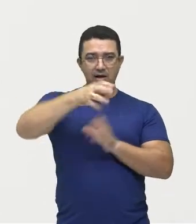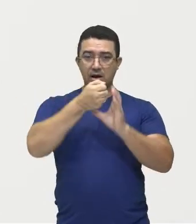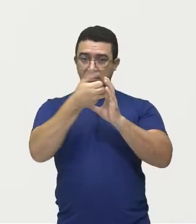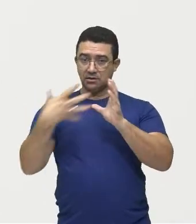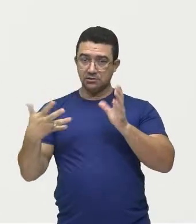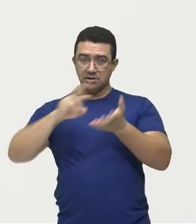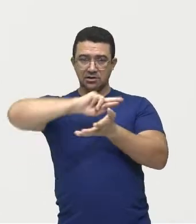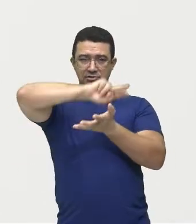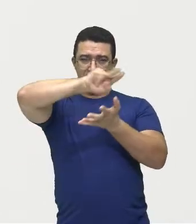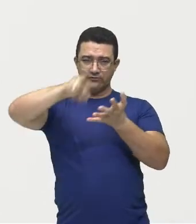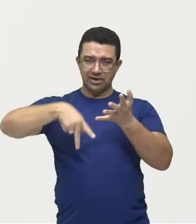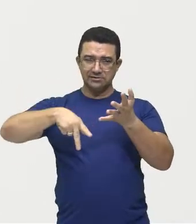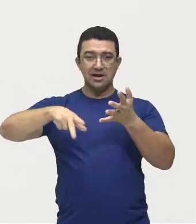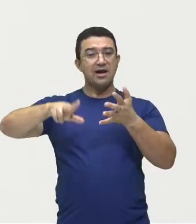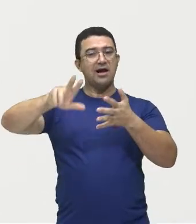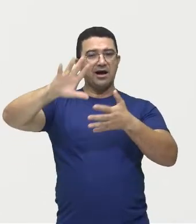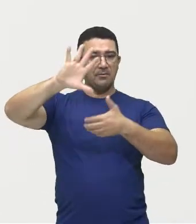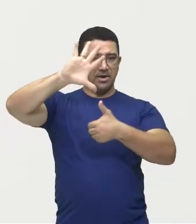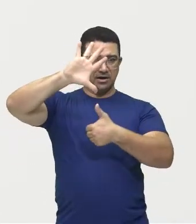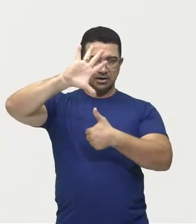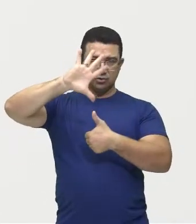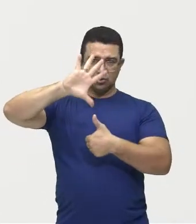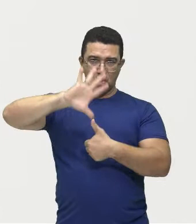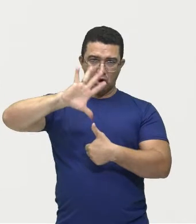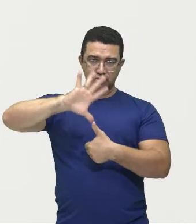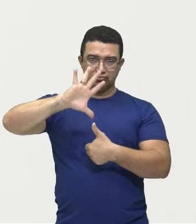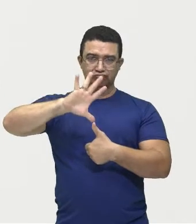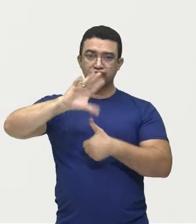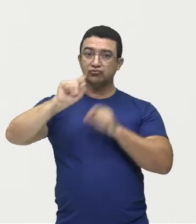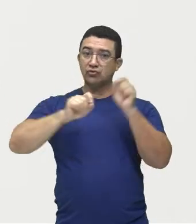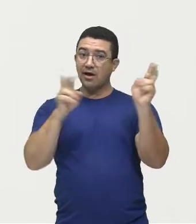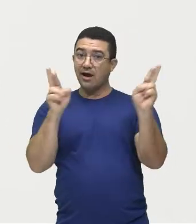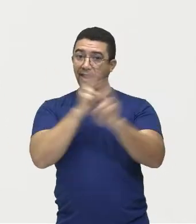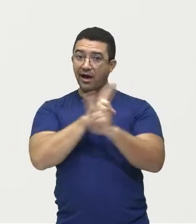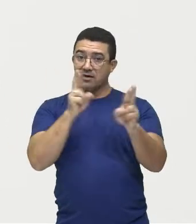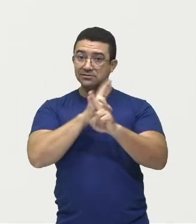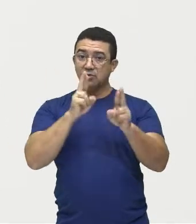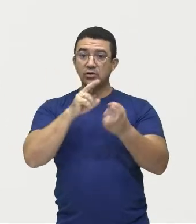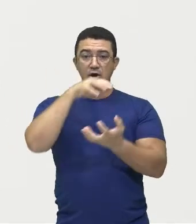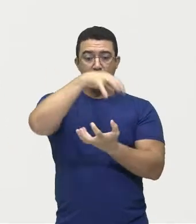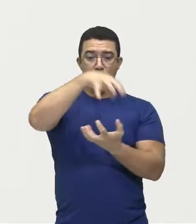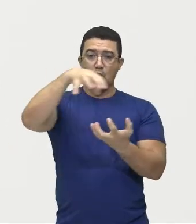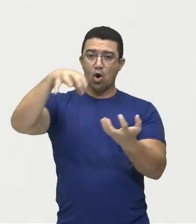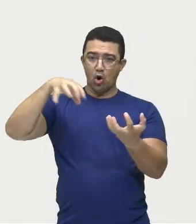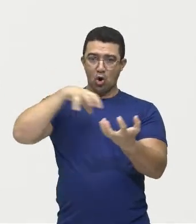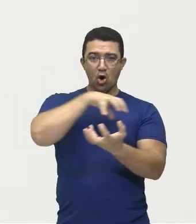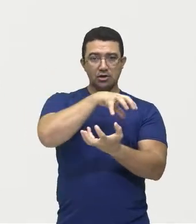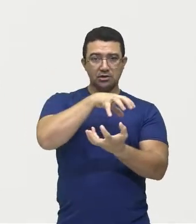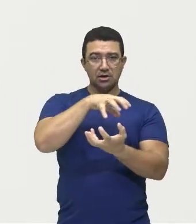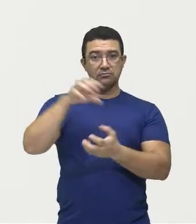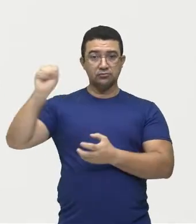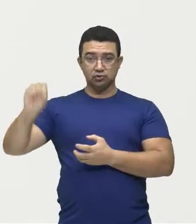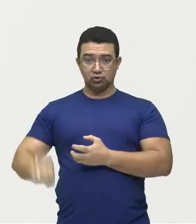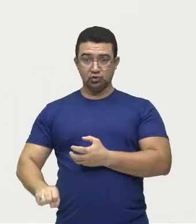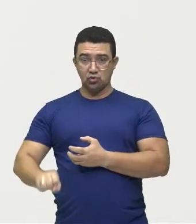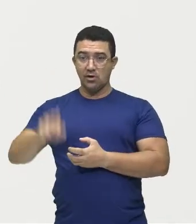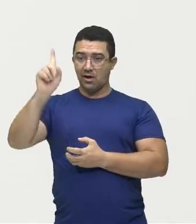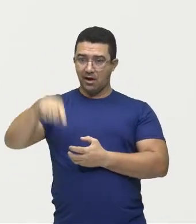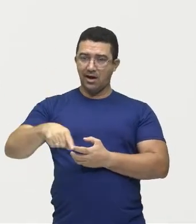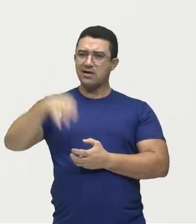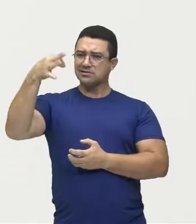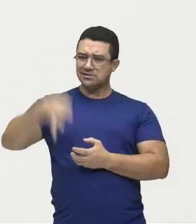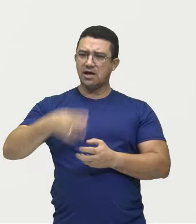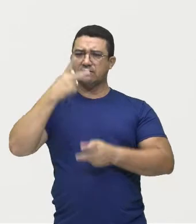às chamadas colônias do Sul. Eu estou perguntando aqui sobre as colônias do Sul, galerinha. É correto afirmar que